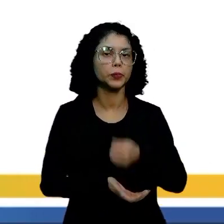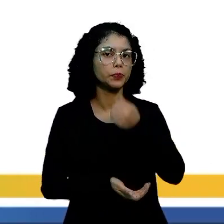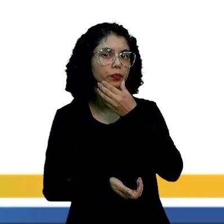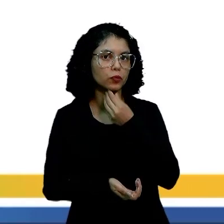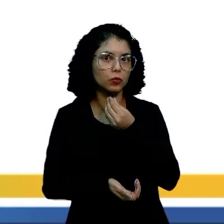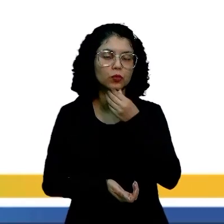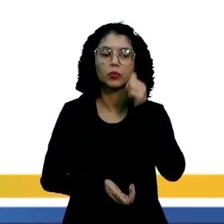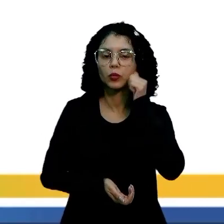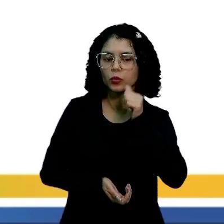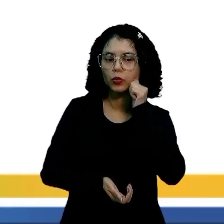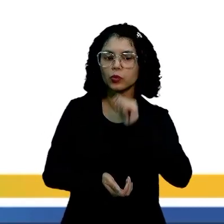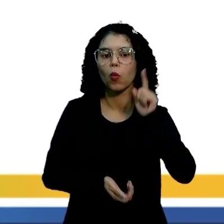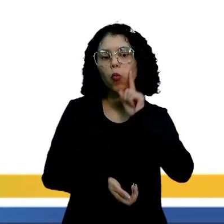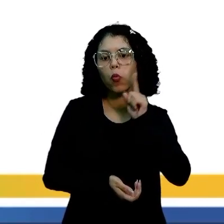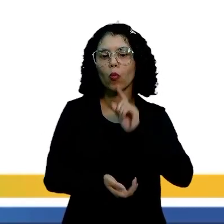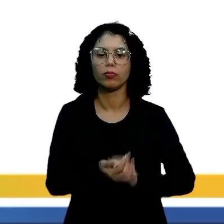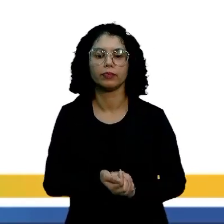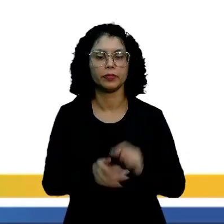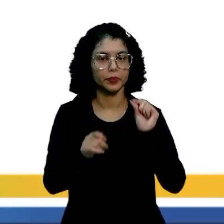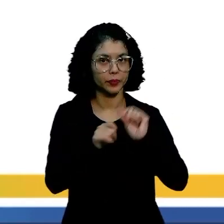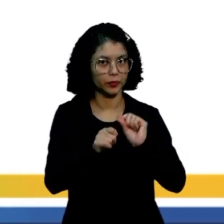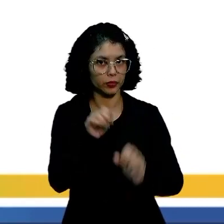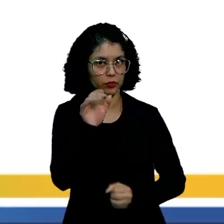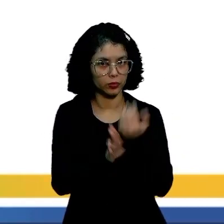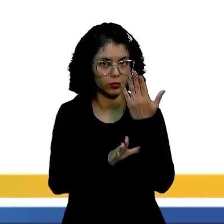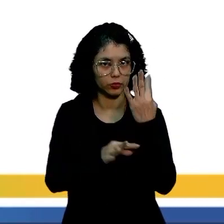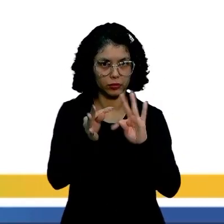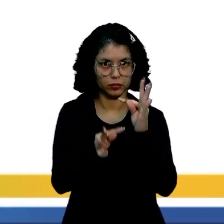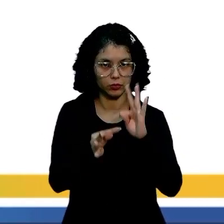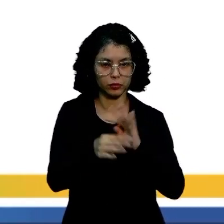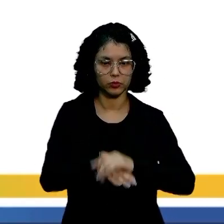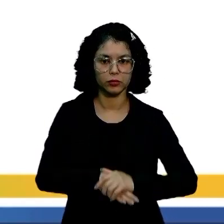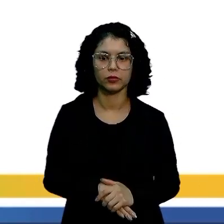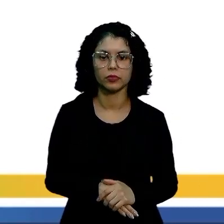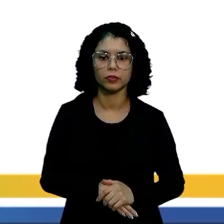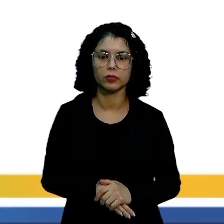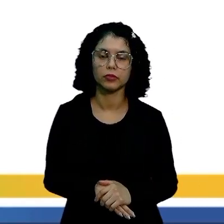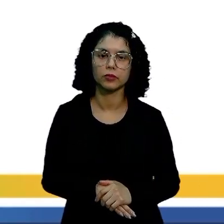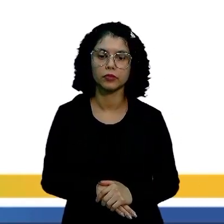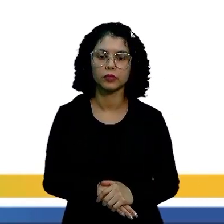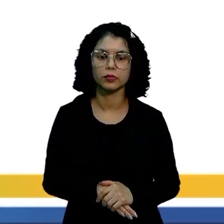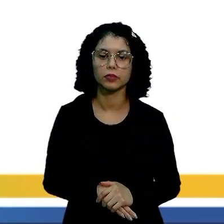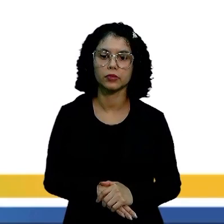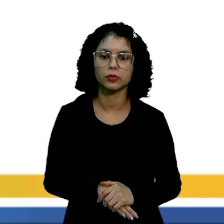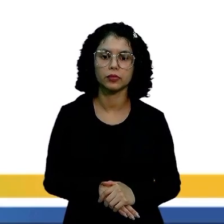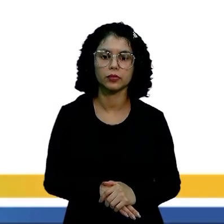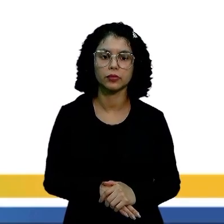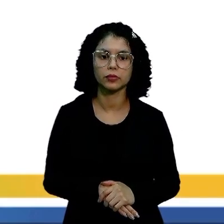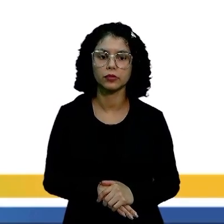que inventaram a suposta tecnologia. Seria essa a nossa resposta?